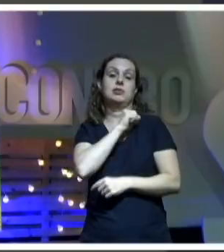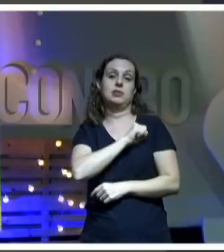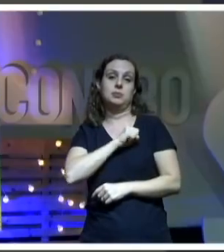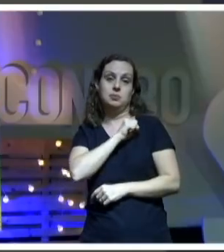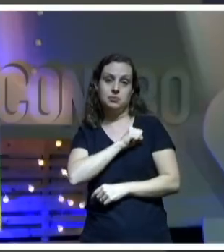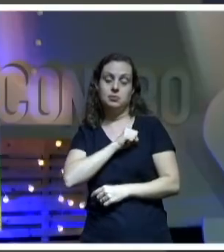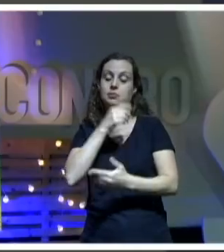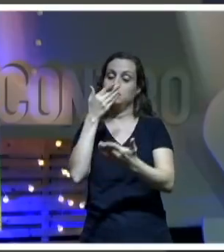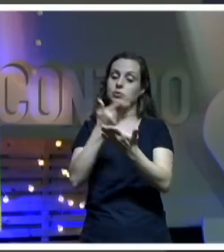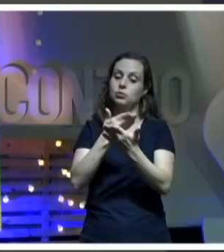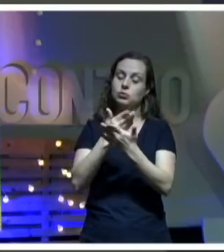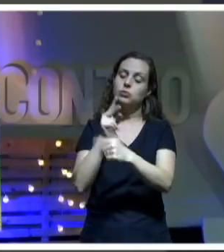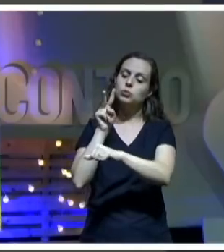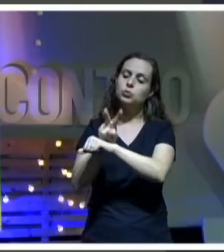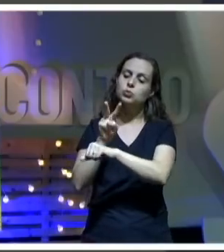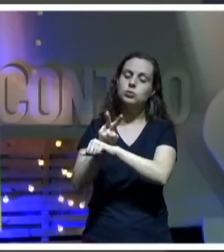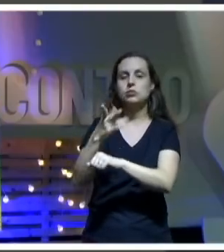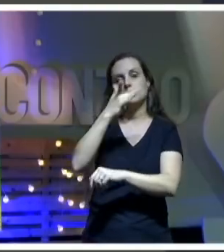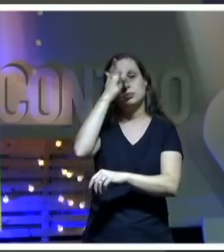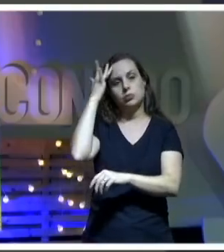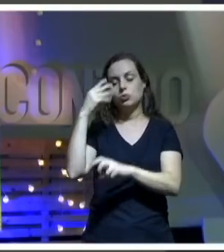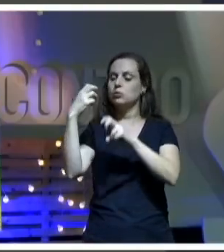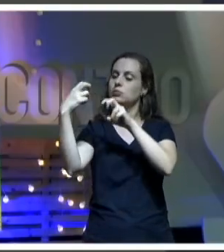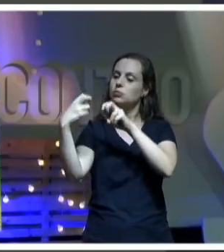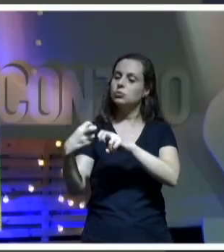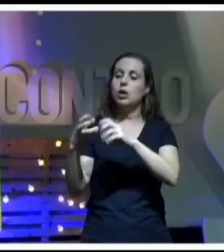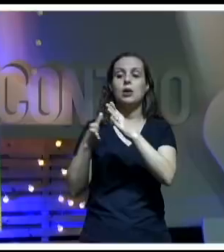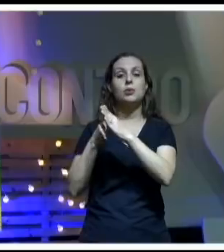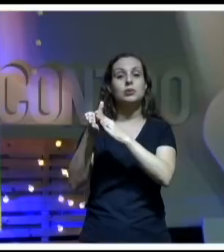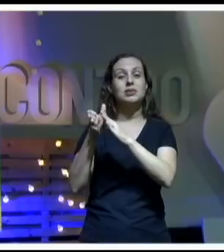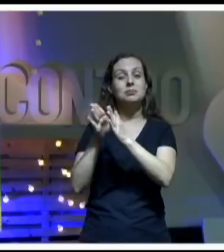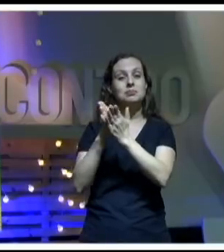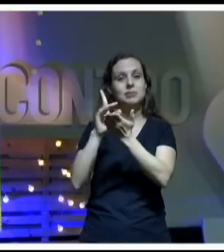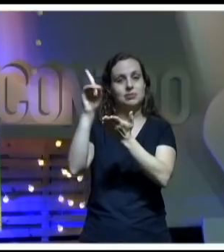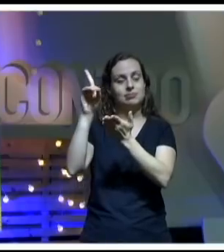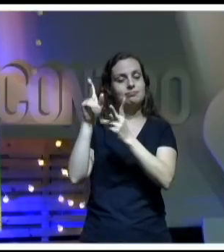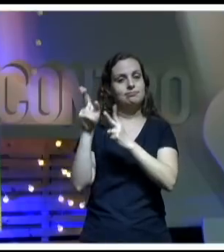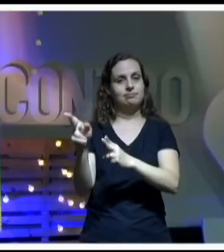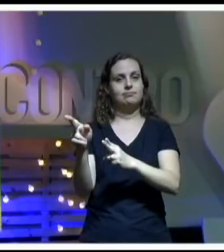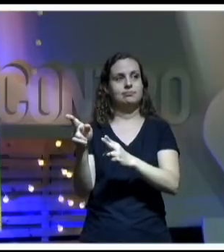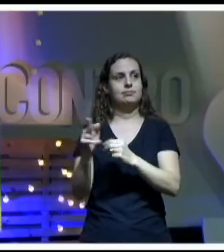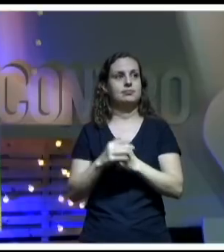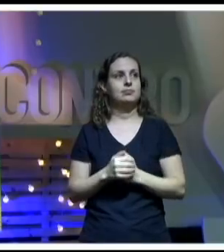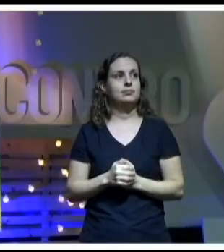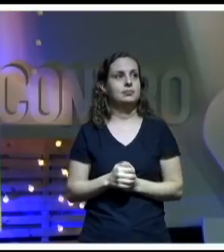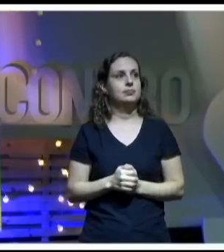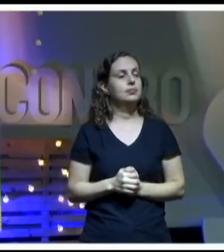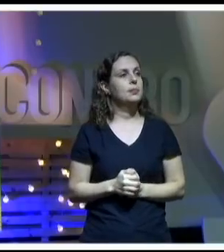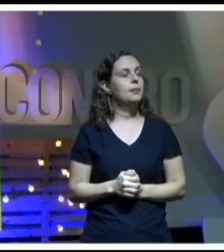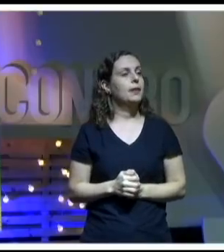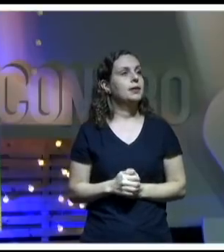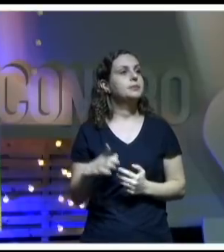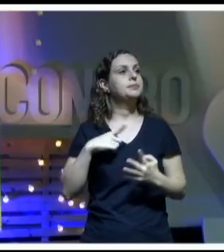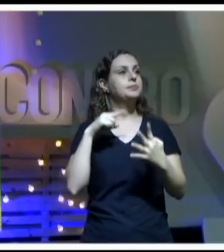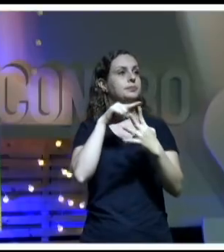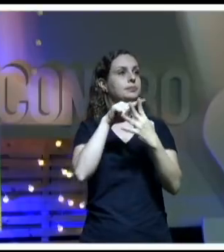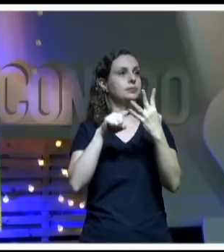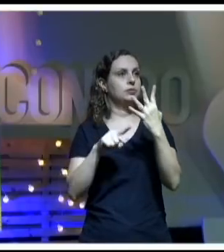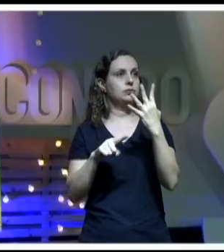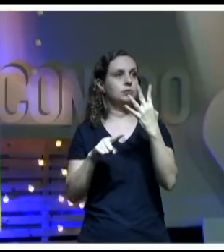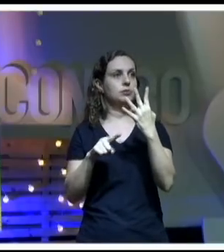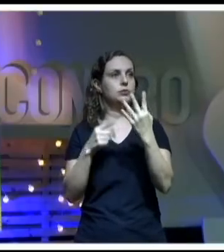de pessoas aconselha biblicamente pensa comigo do trabalho teológico nessas quatro esferas